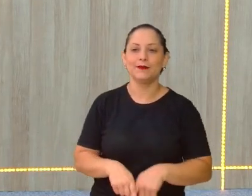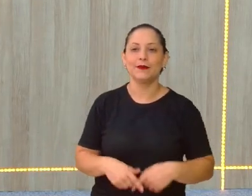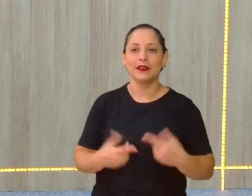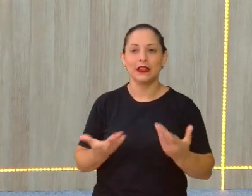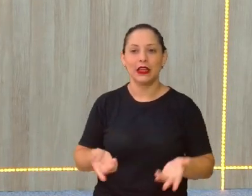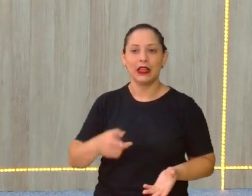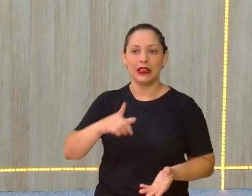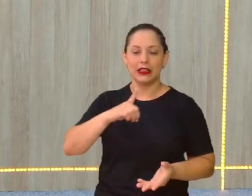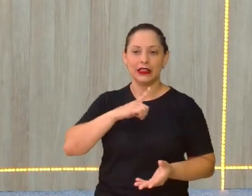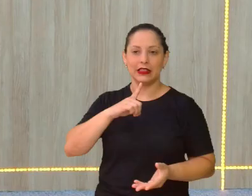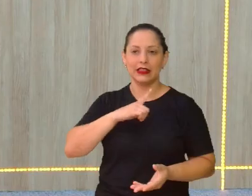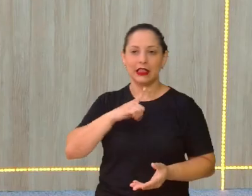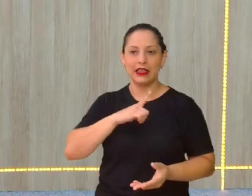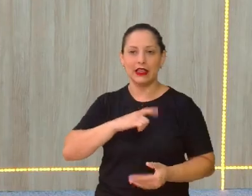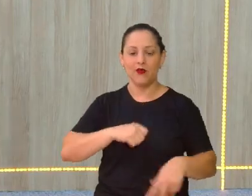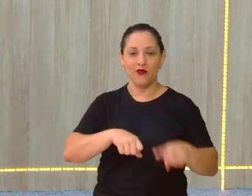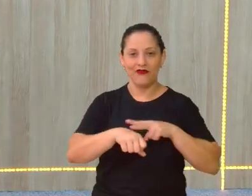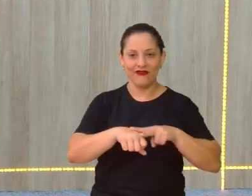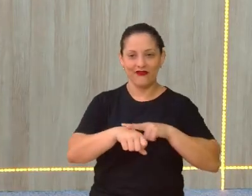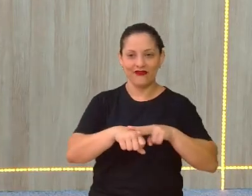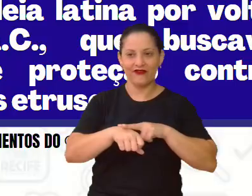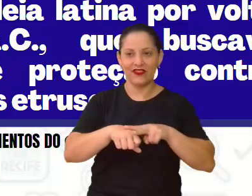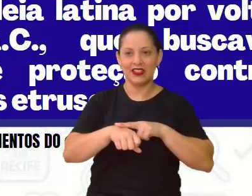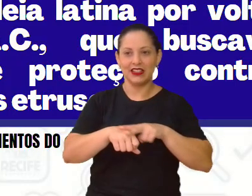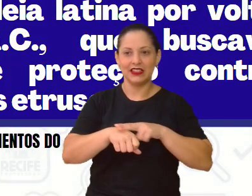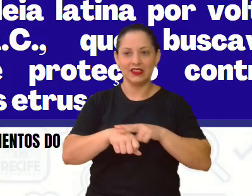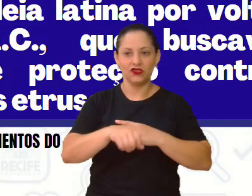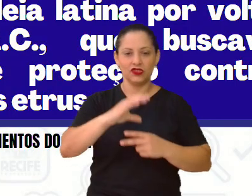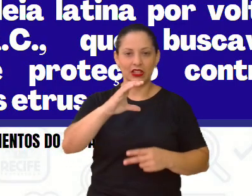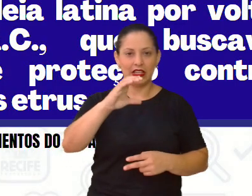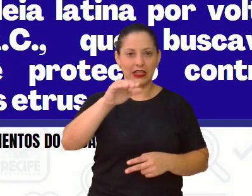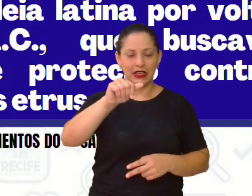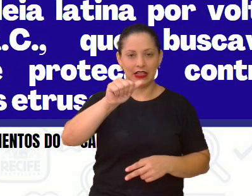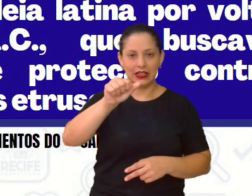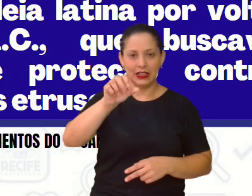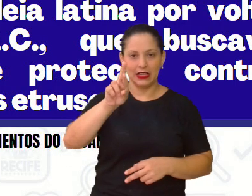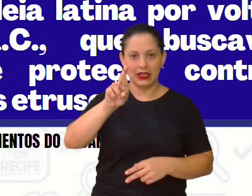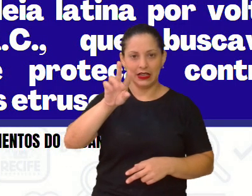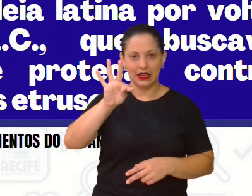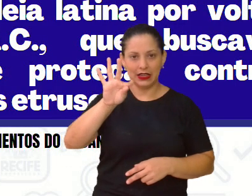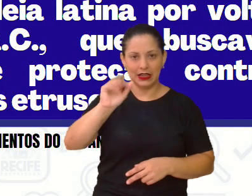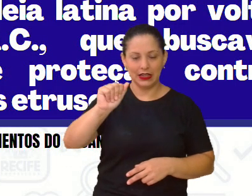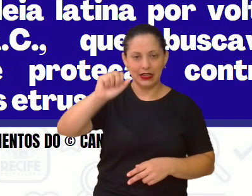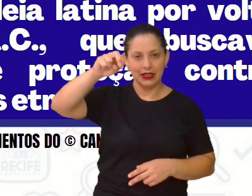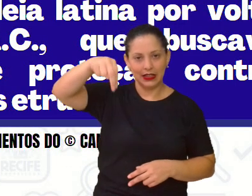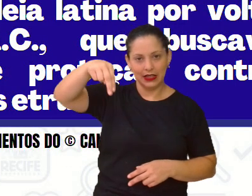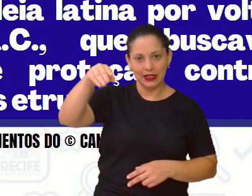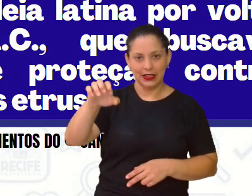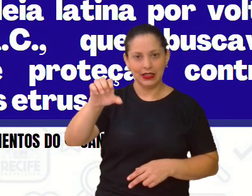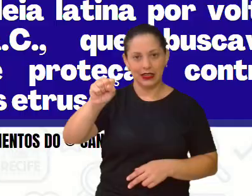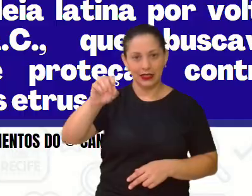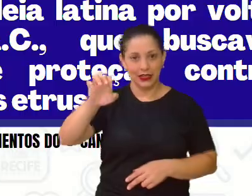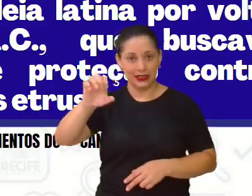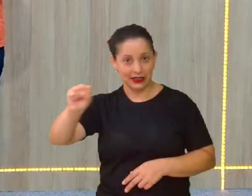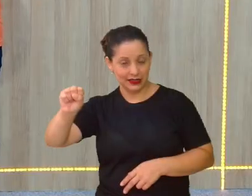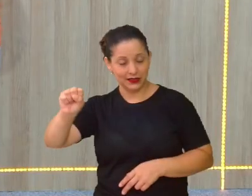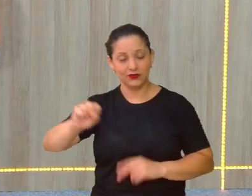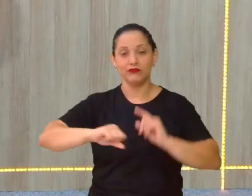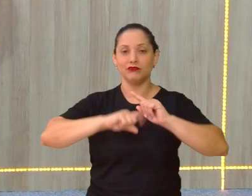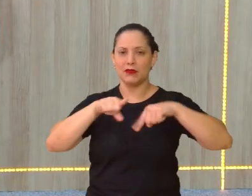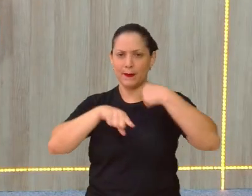os cartagineses, que mais na frente, inclusive, vão entrar em conflito, né,